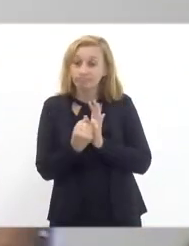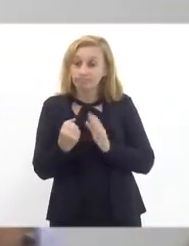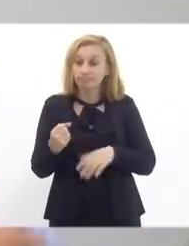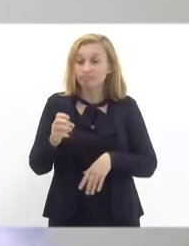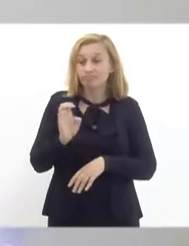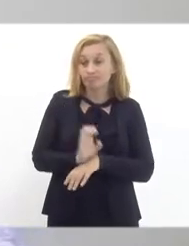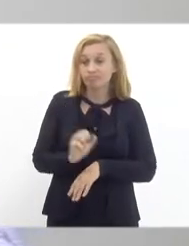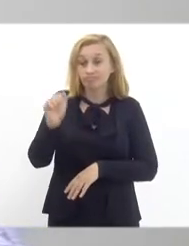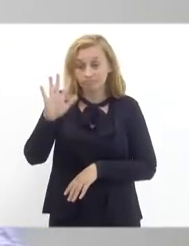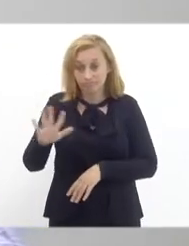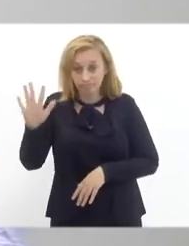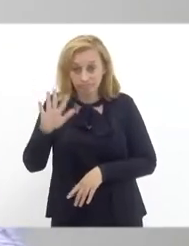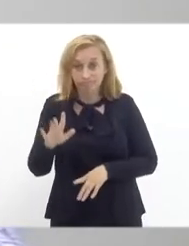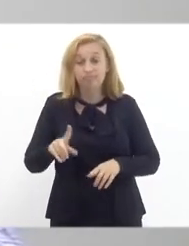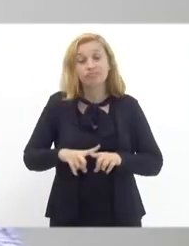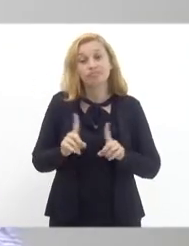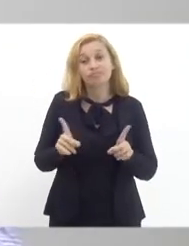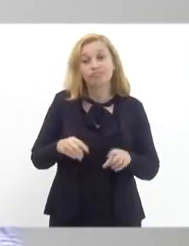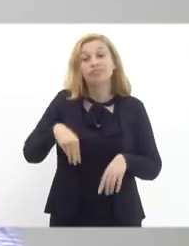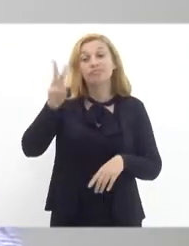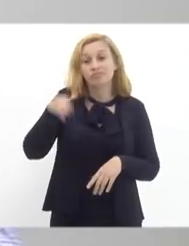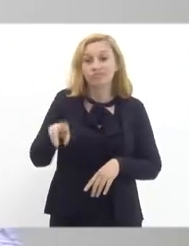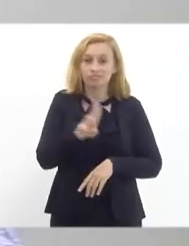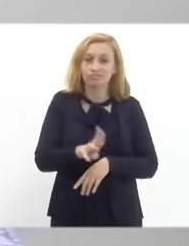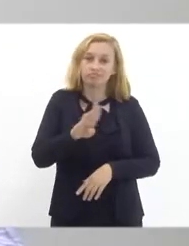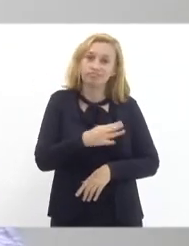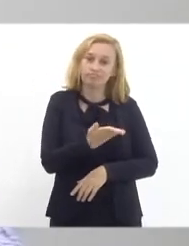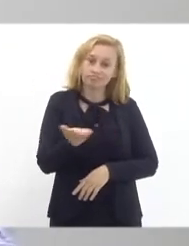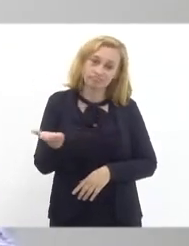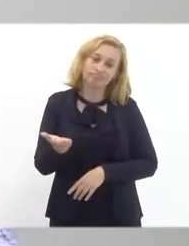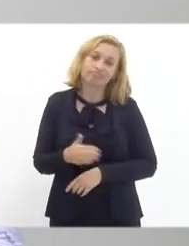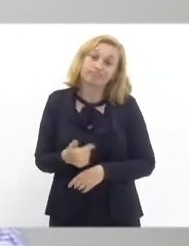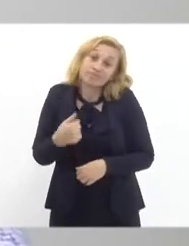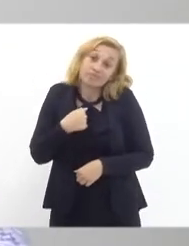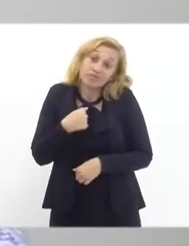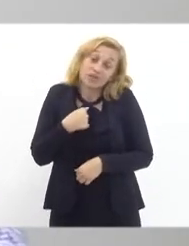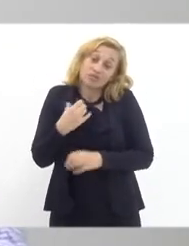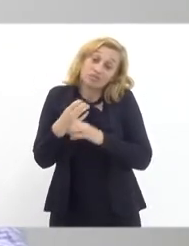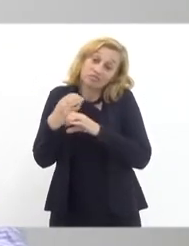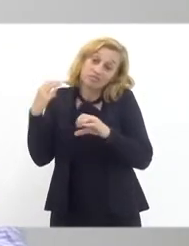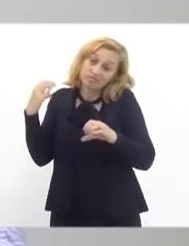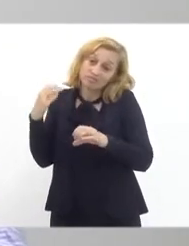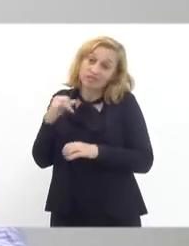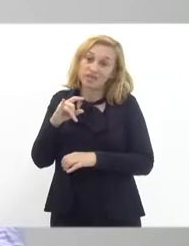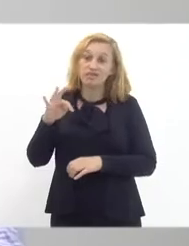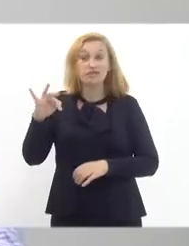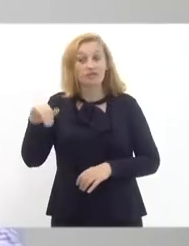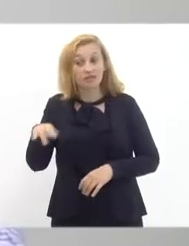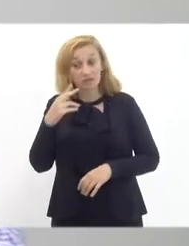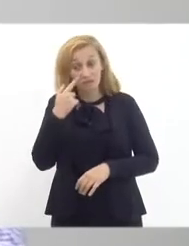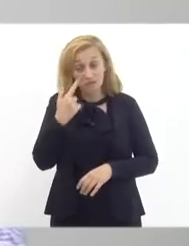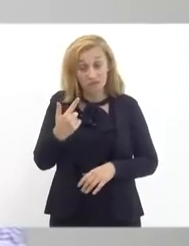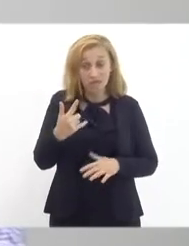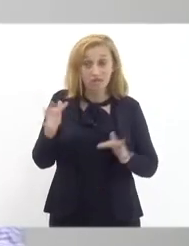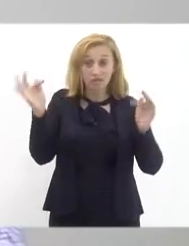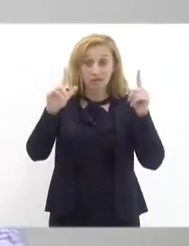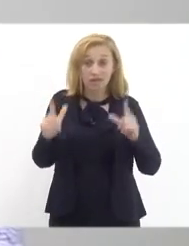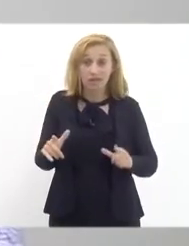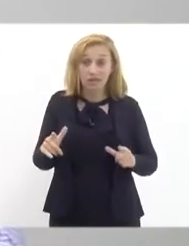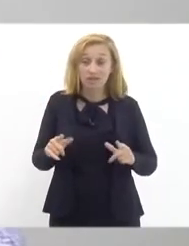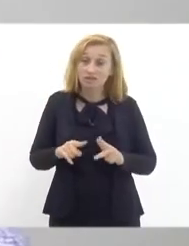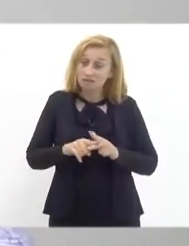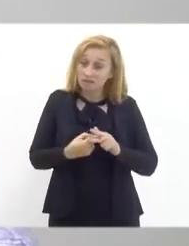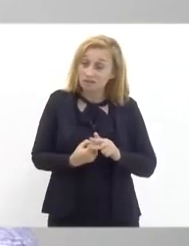patrimônio nacional. Mas quem vai usufruir são vocês. E eu, sendo arquiteto do IFAM, vou ficar feliz em ver a fazenda ocupada,